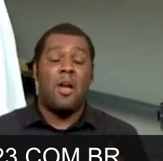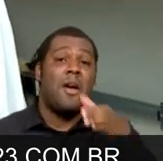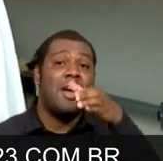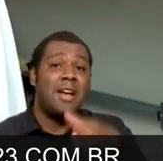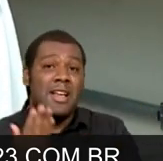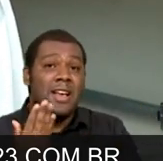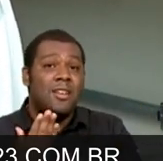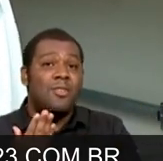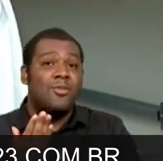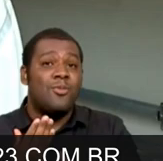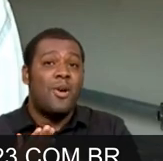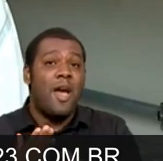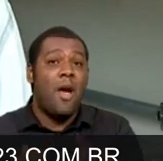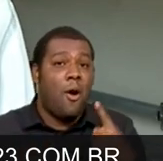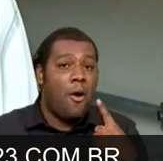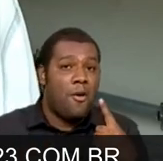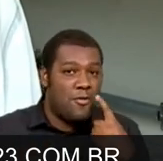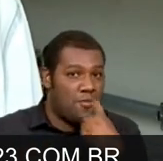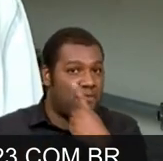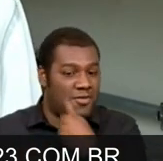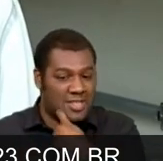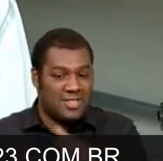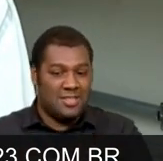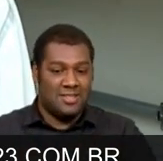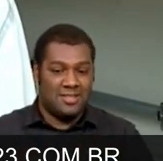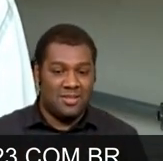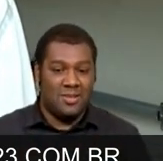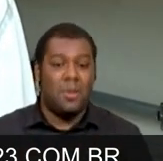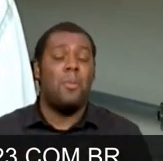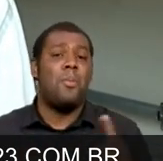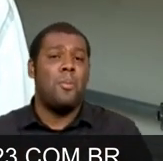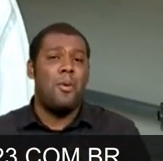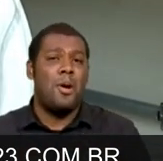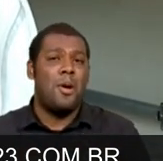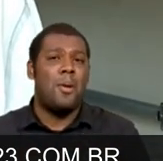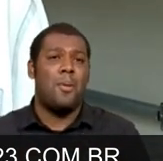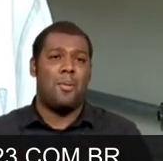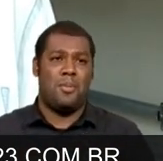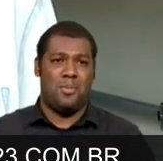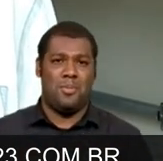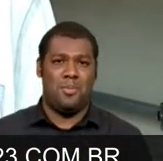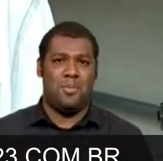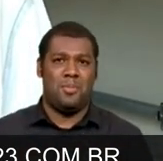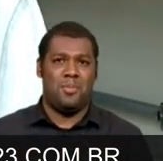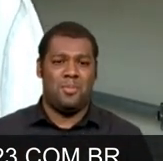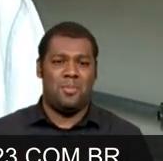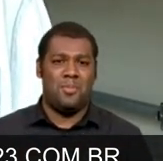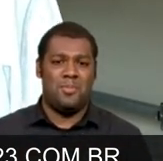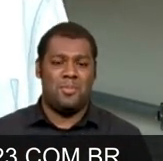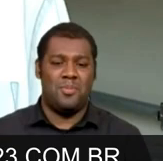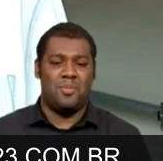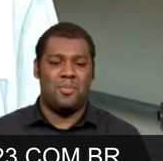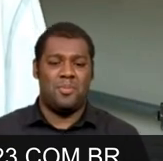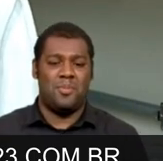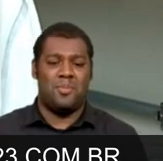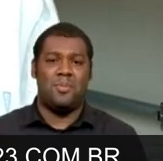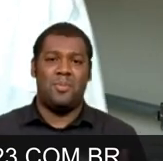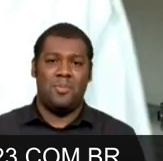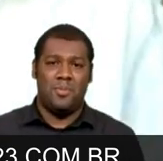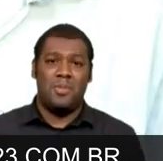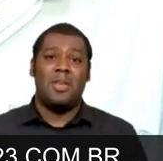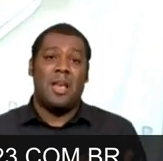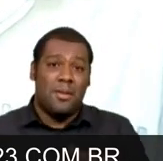vacina nasal, porque o problema é uma infecção, né, que começa pela